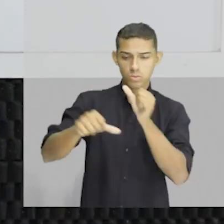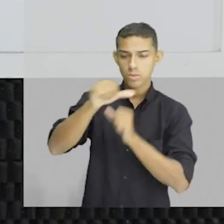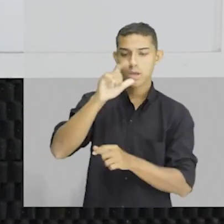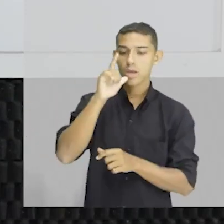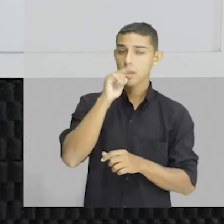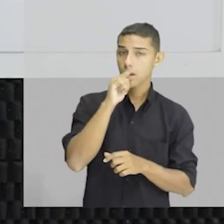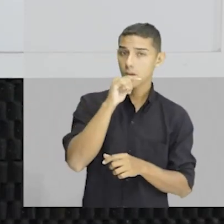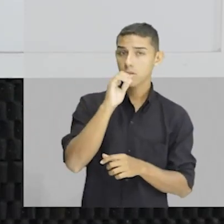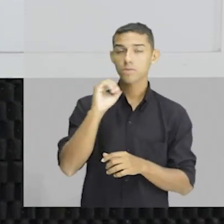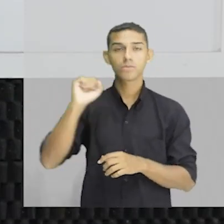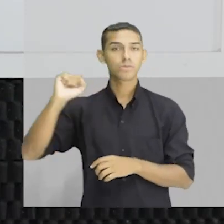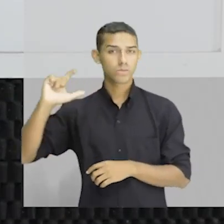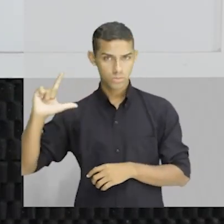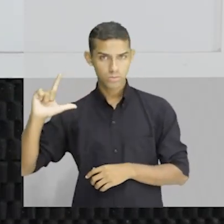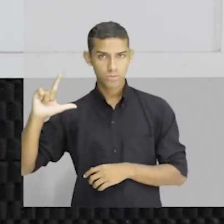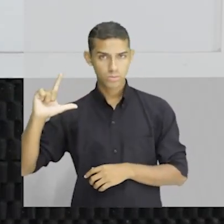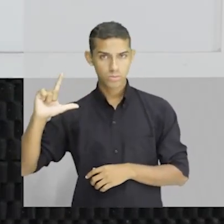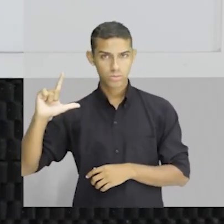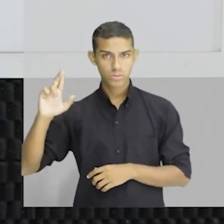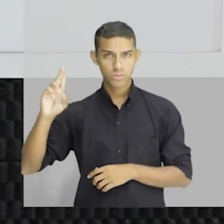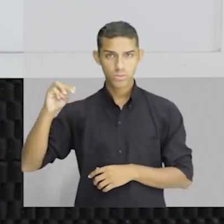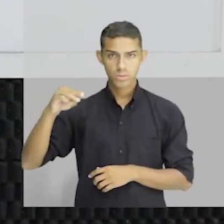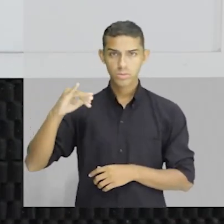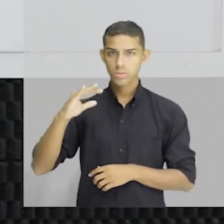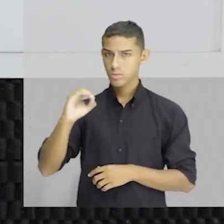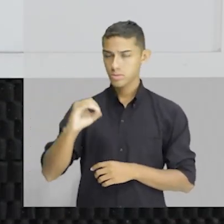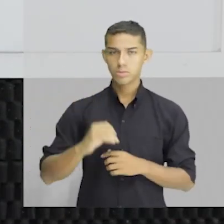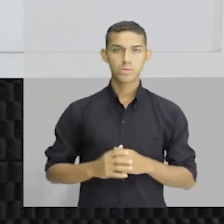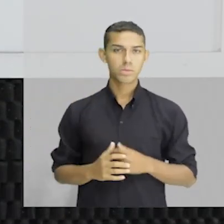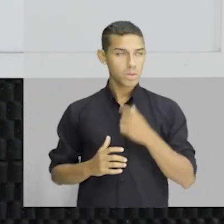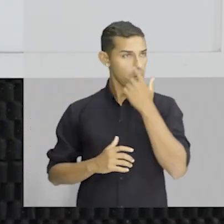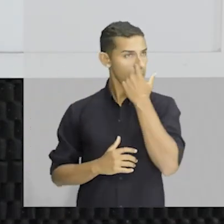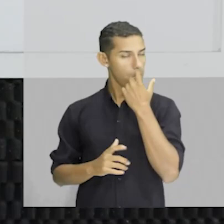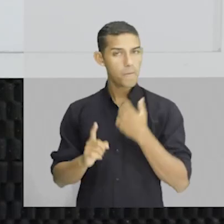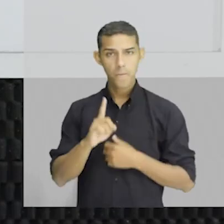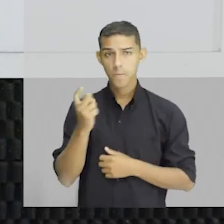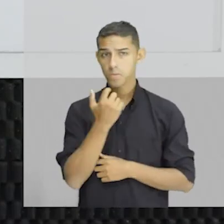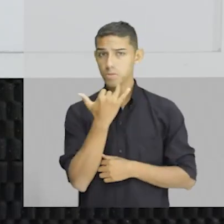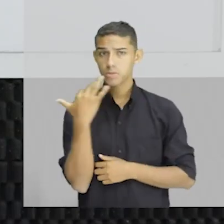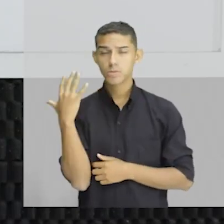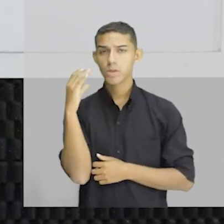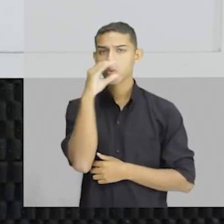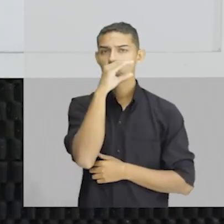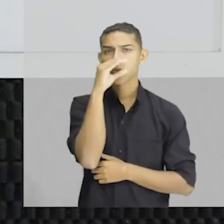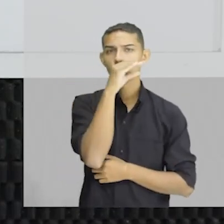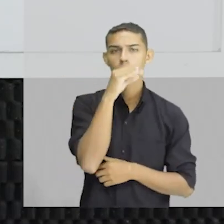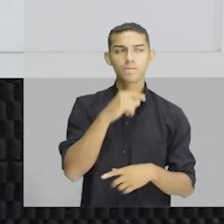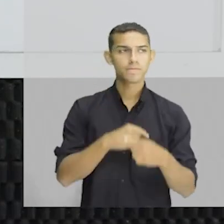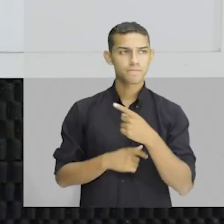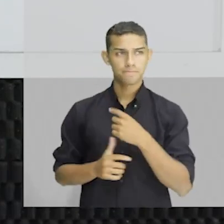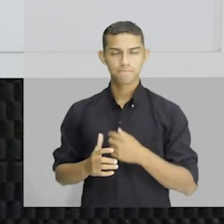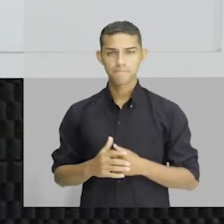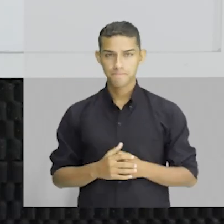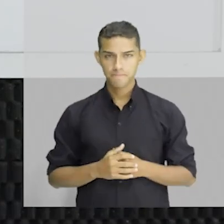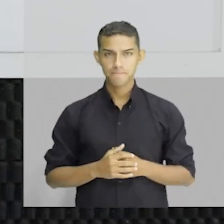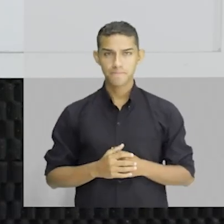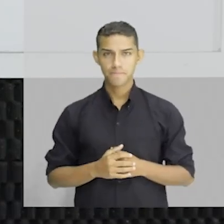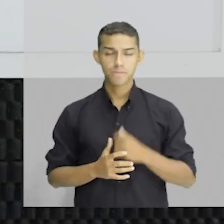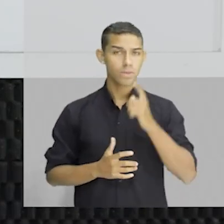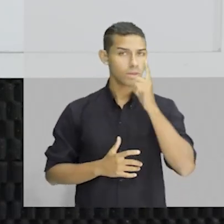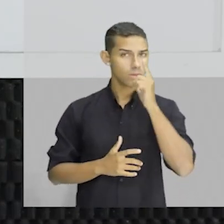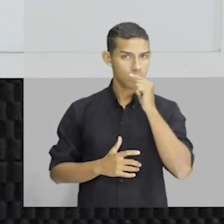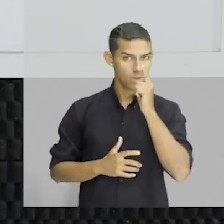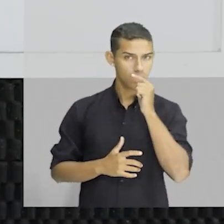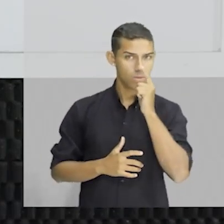e o alumínio parafuso de alumínio Então vou botar assim ó quantidade de calor da